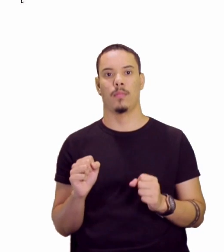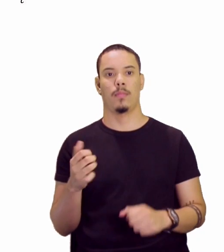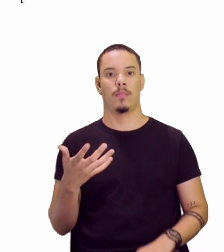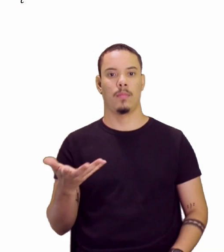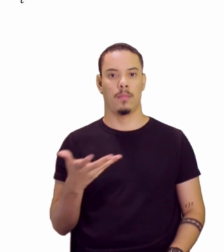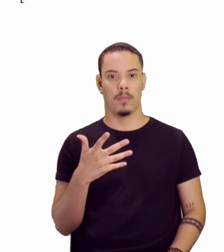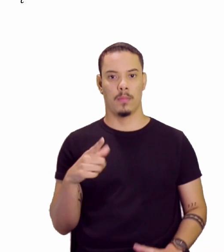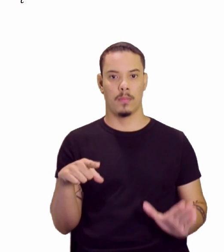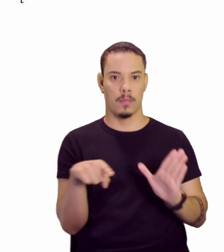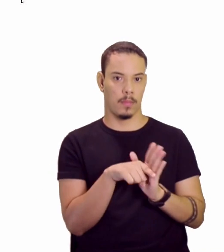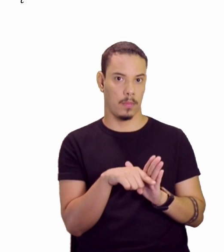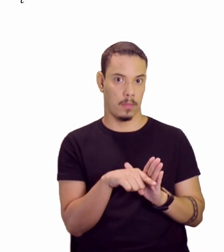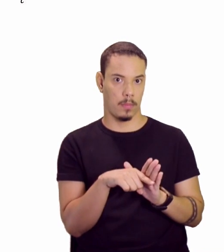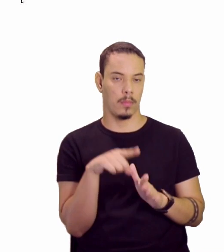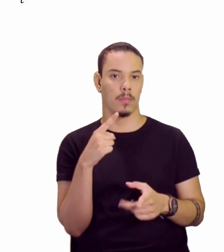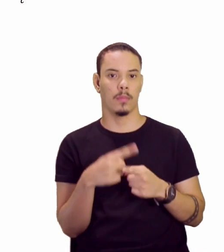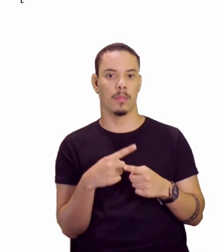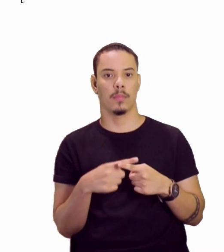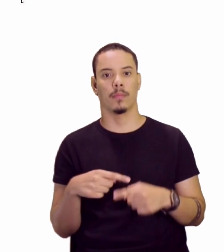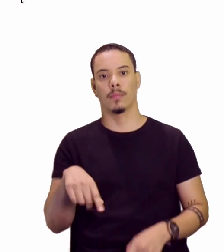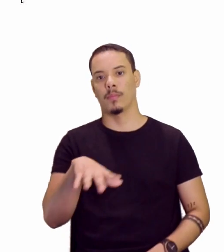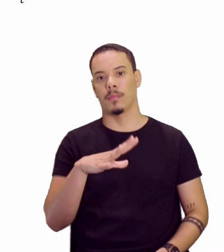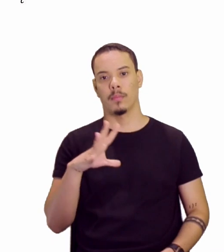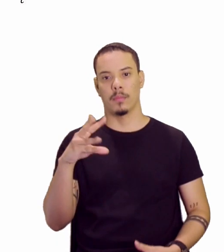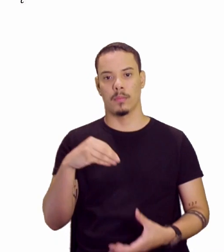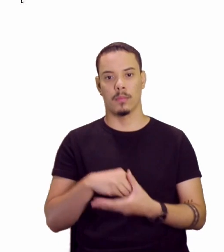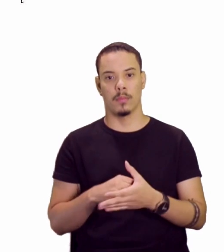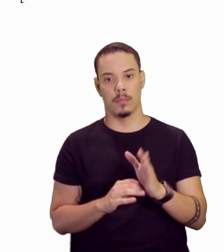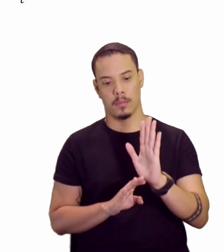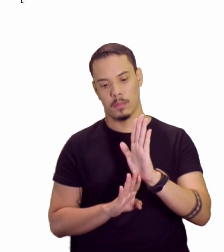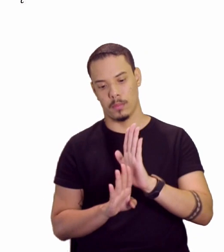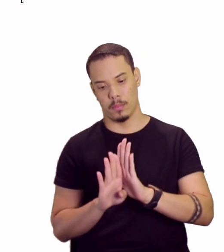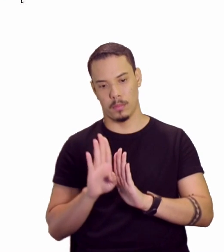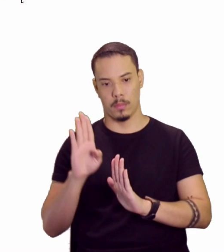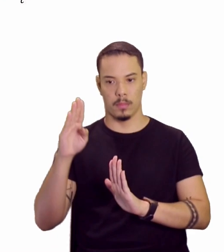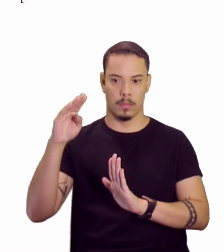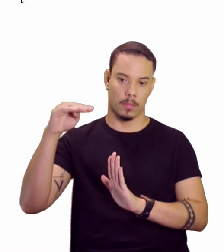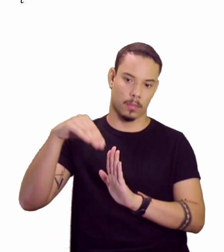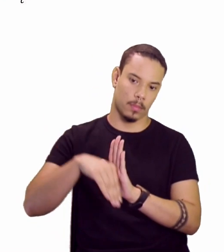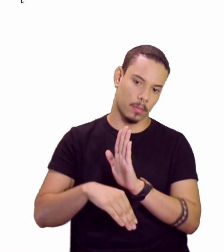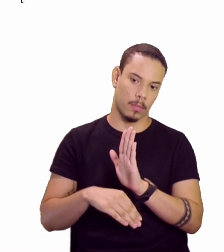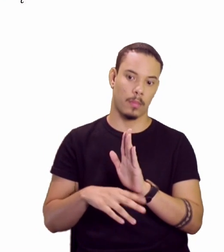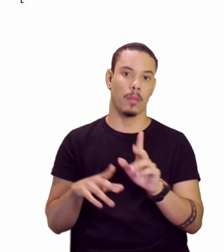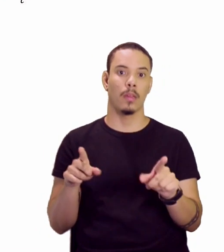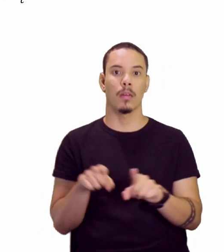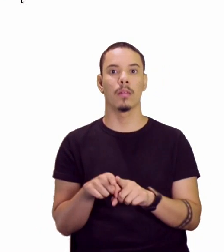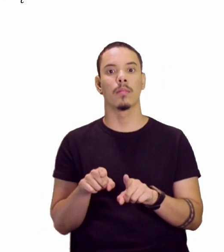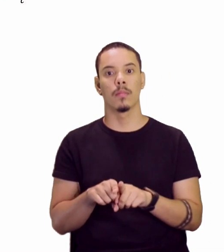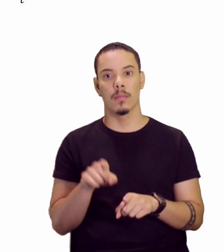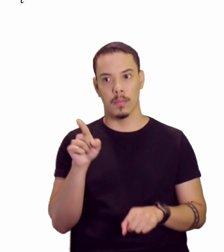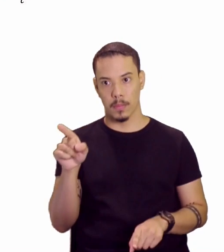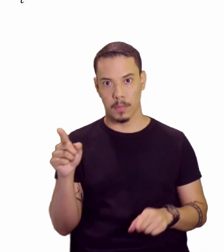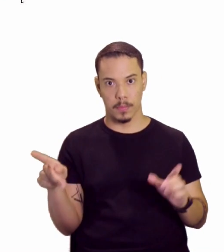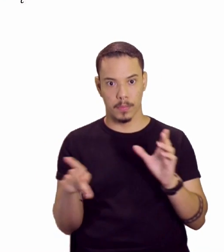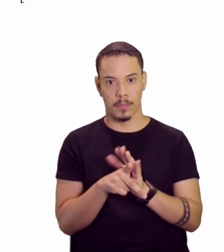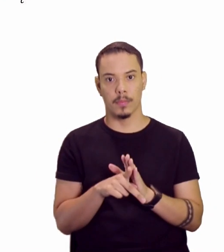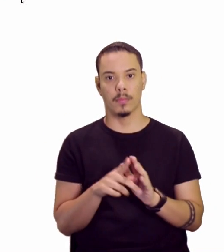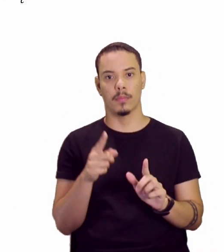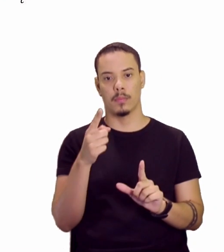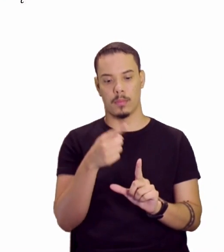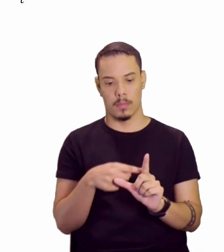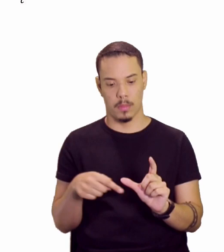ela é negativa, porque aqui o nosso espaço está decrescente, certo? E como essa concavidade é voltada para